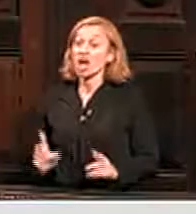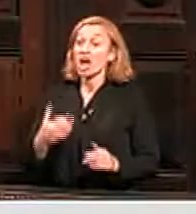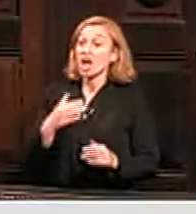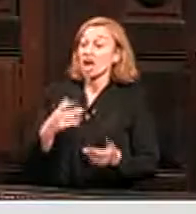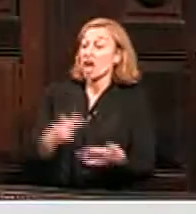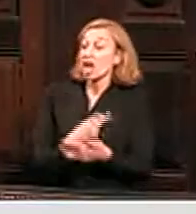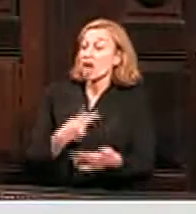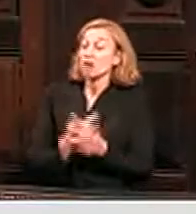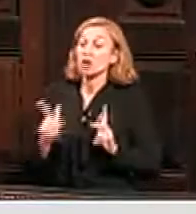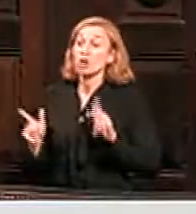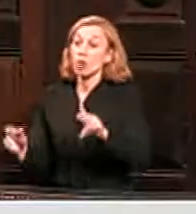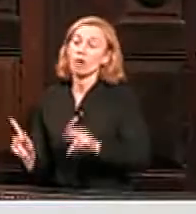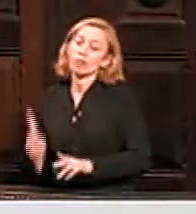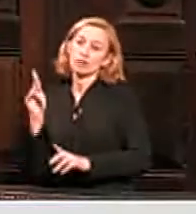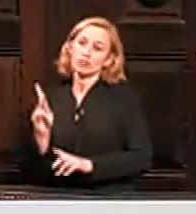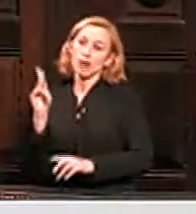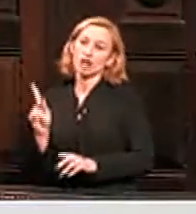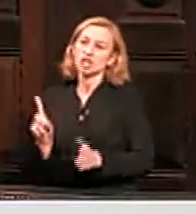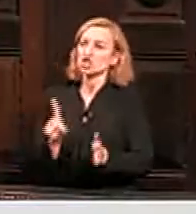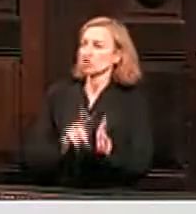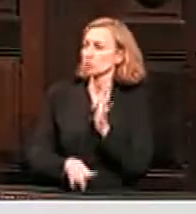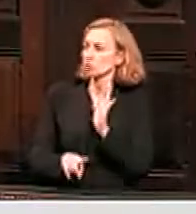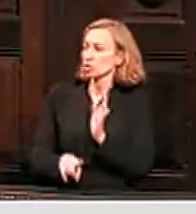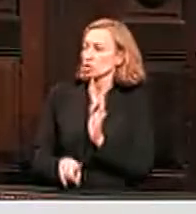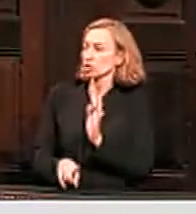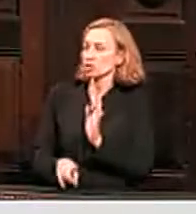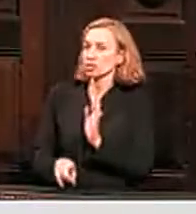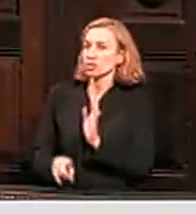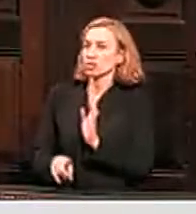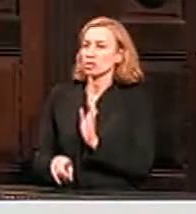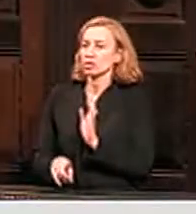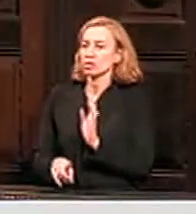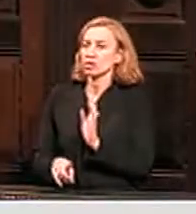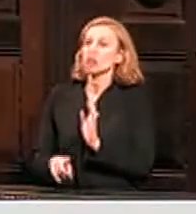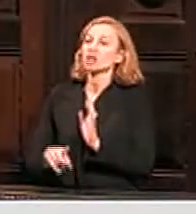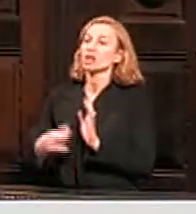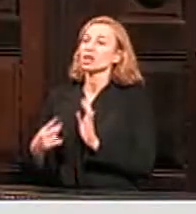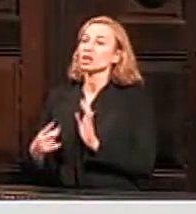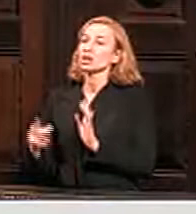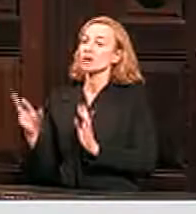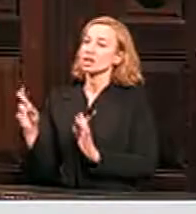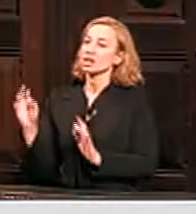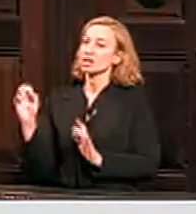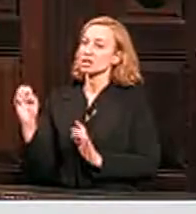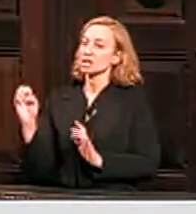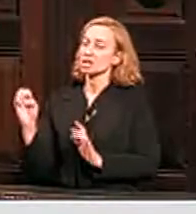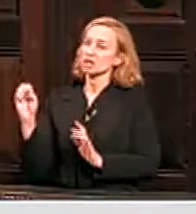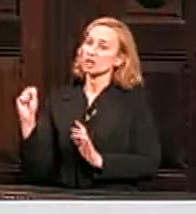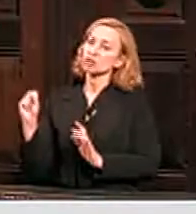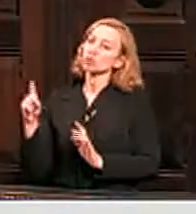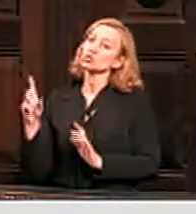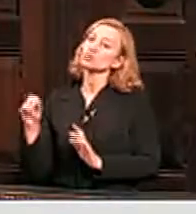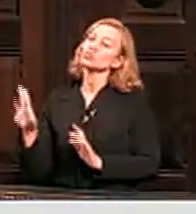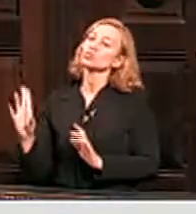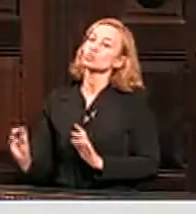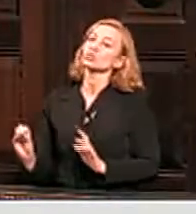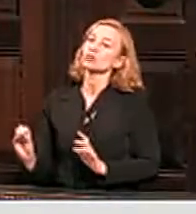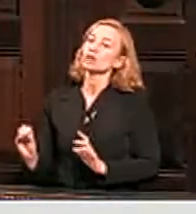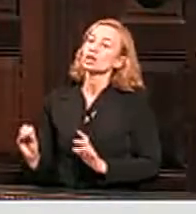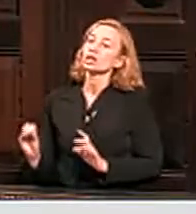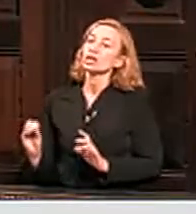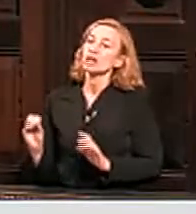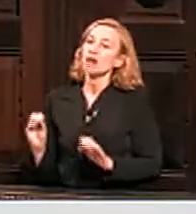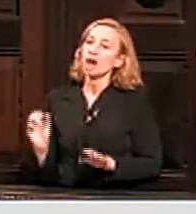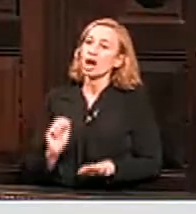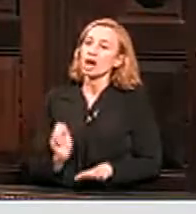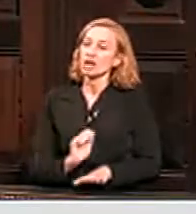tem diminuído o refino e a soberania do país no que diz respeito à produção não só de